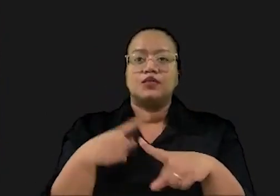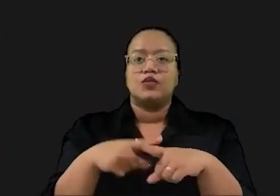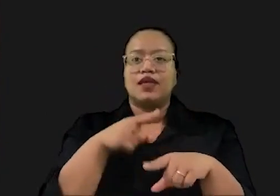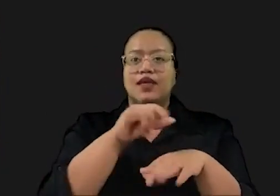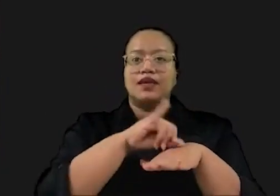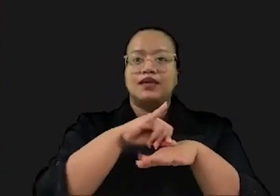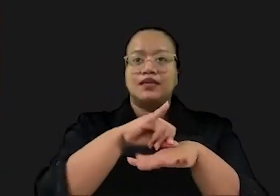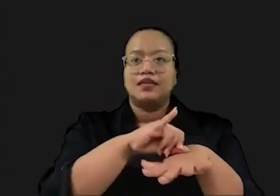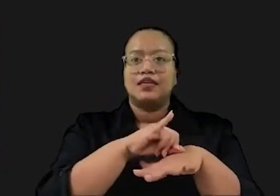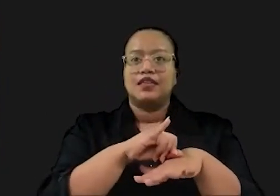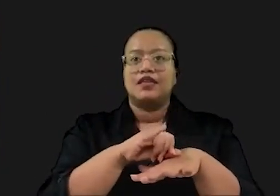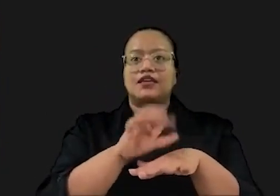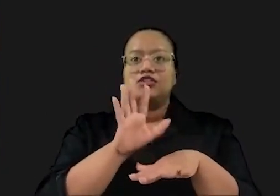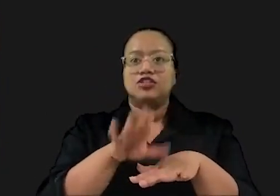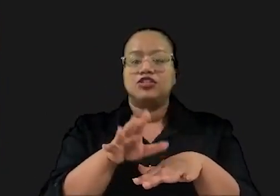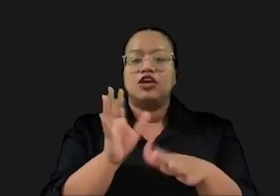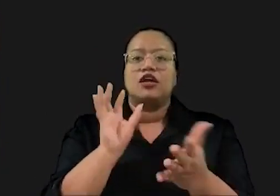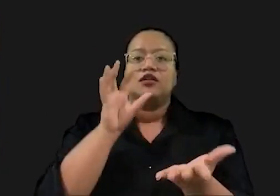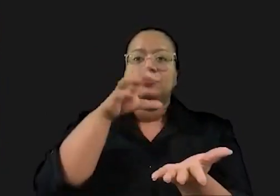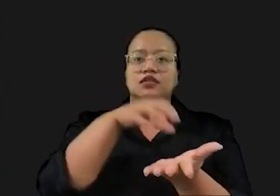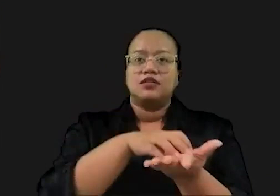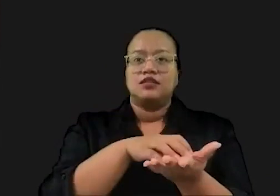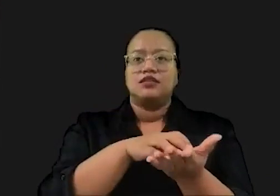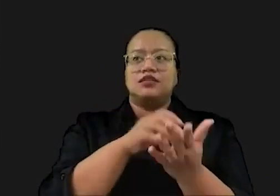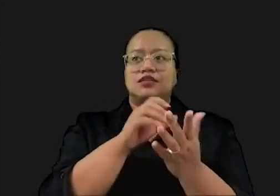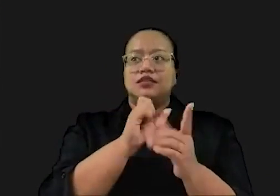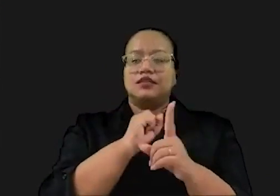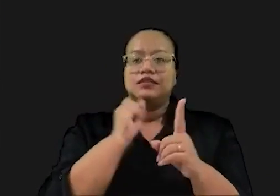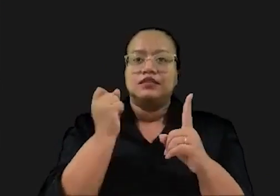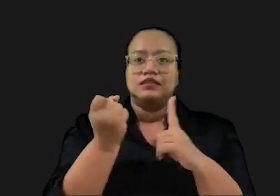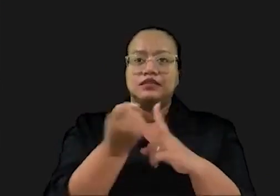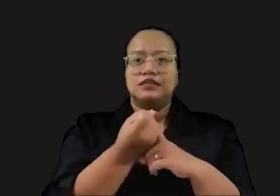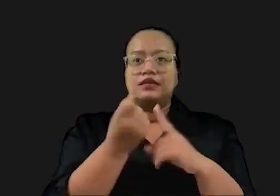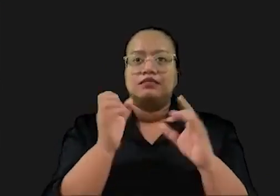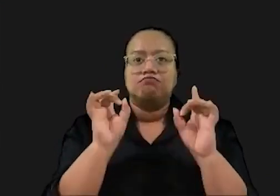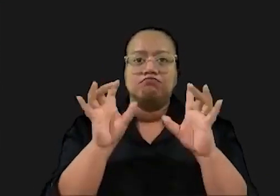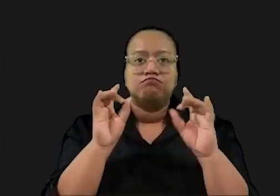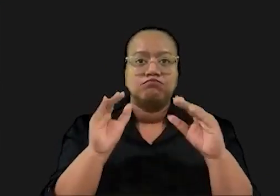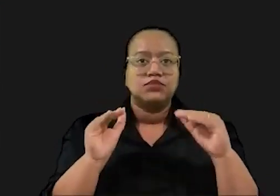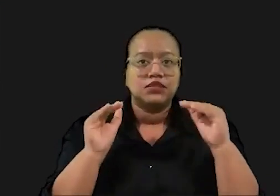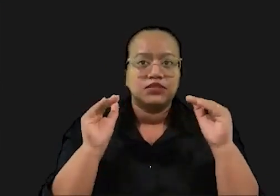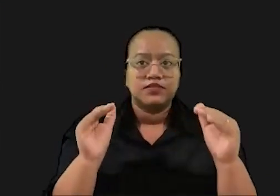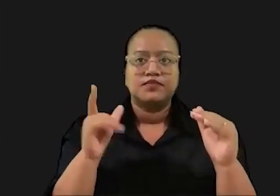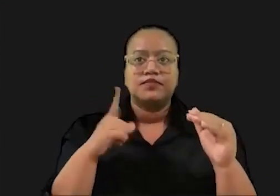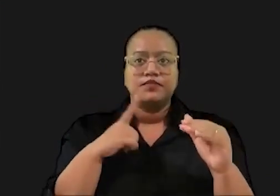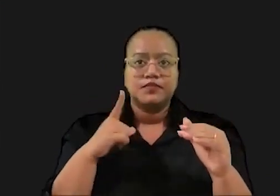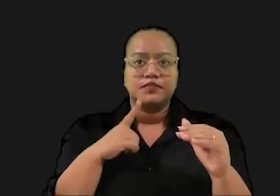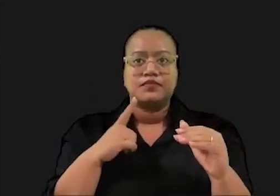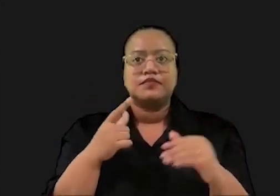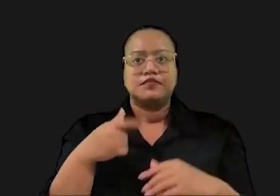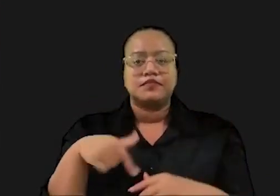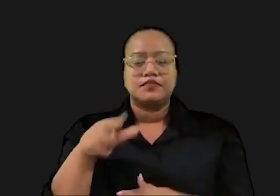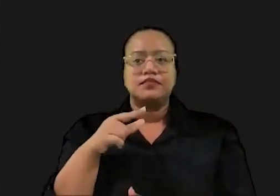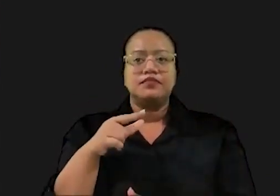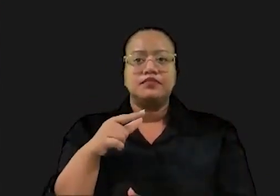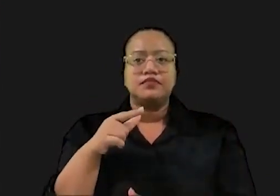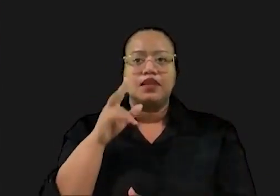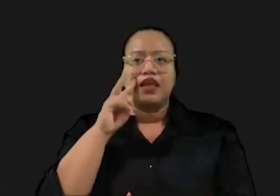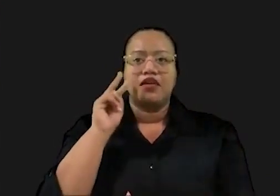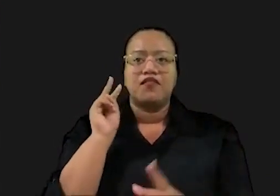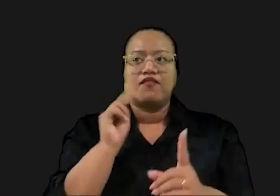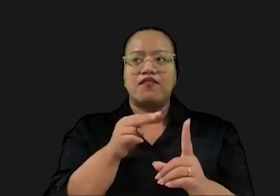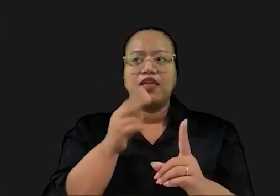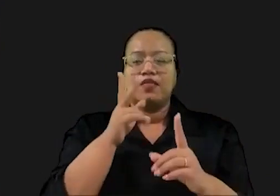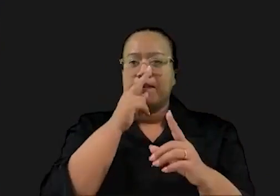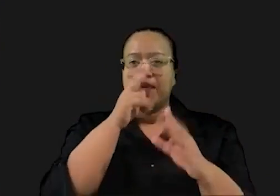civilização altamente sofisticada, né, e que as nossas vistas, Daldice, não enxergavam essas civilizações que